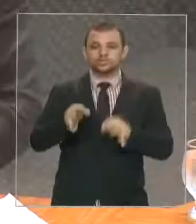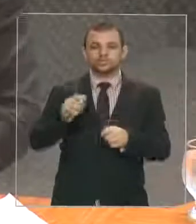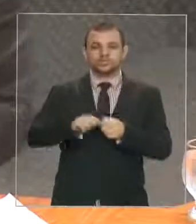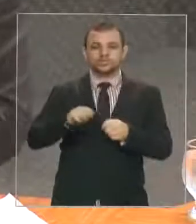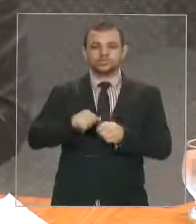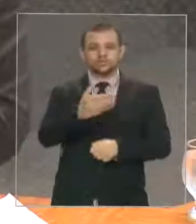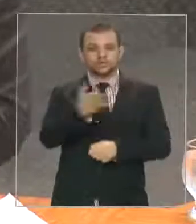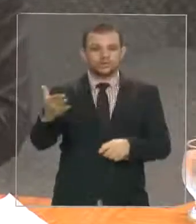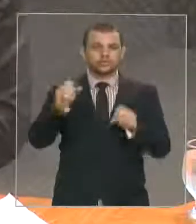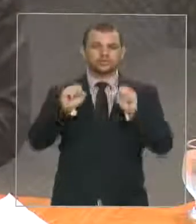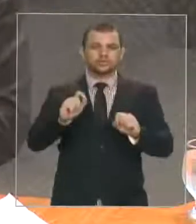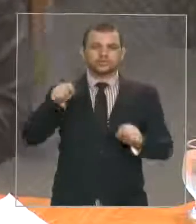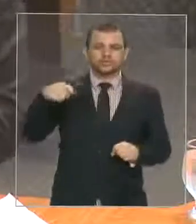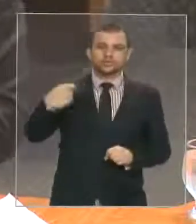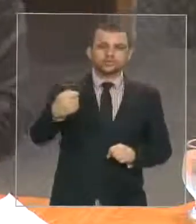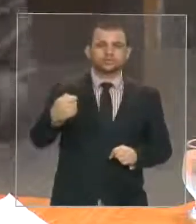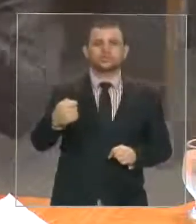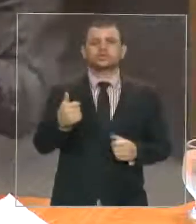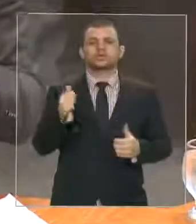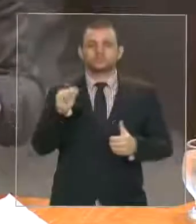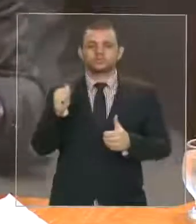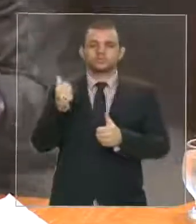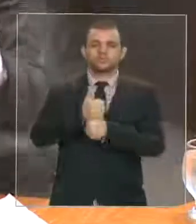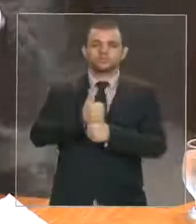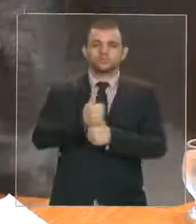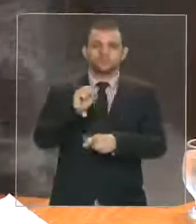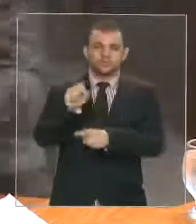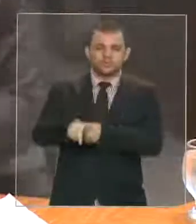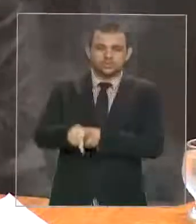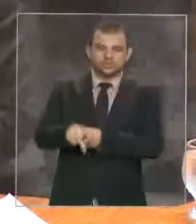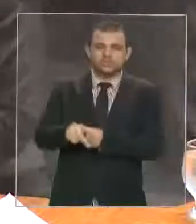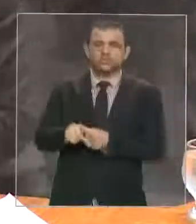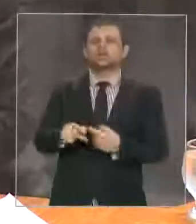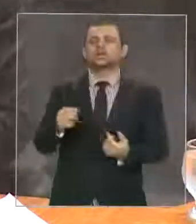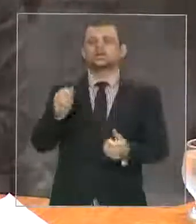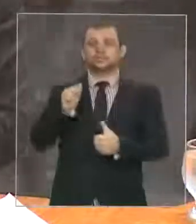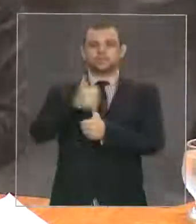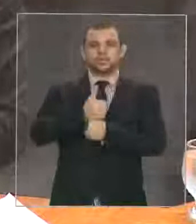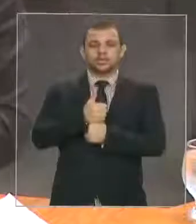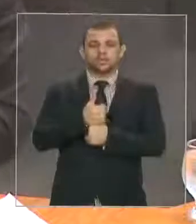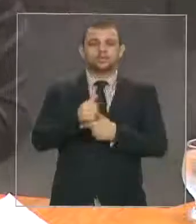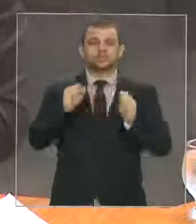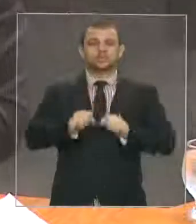ser nomeados, efetivados, e que possam defender o